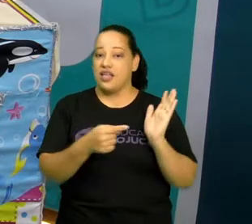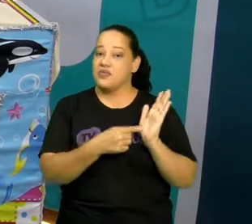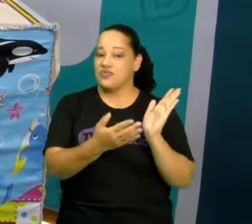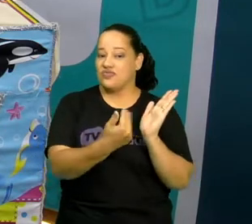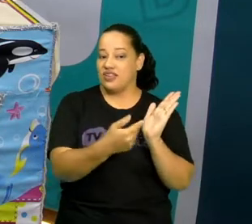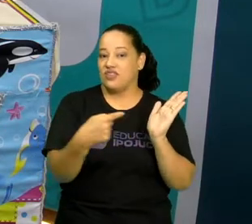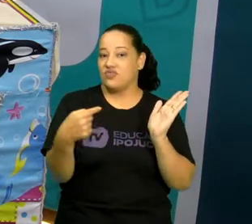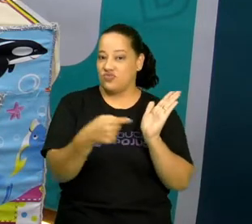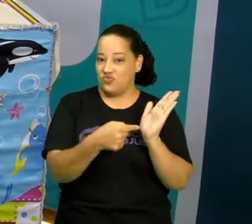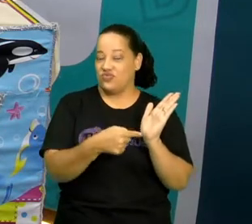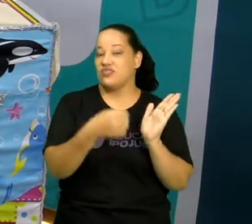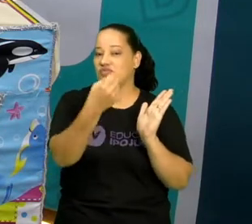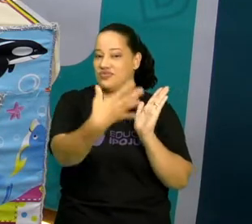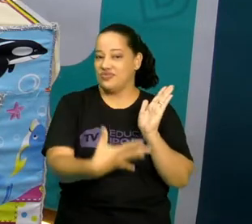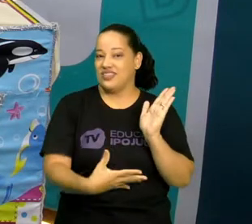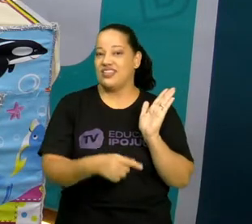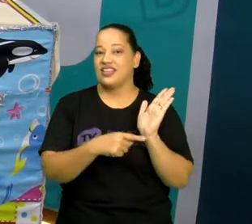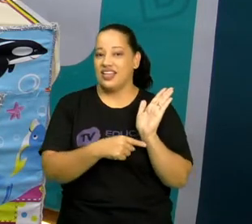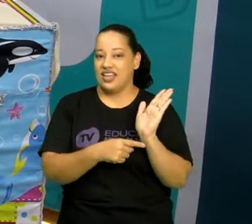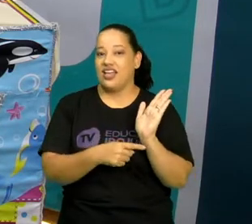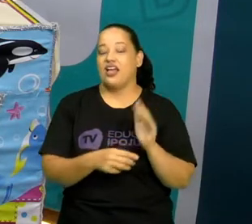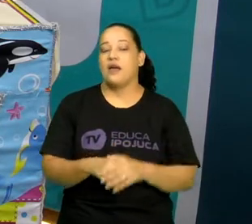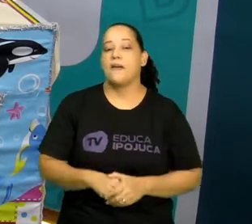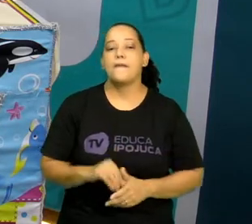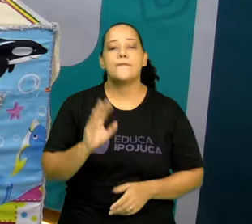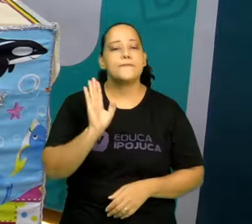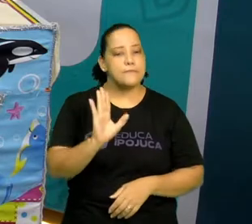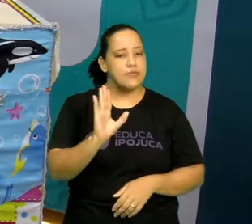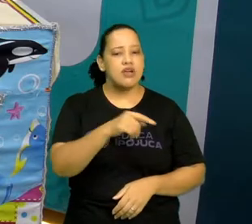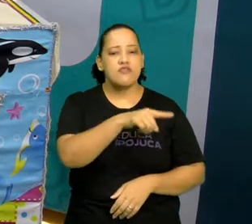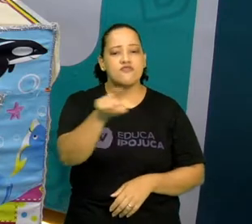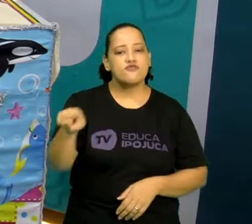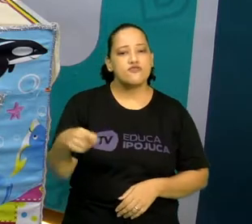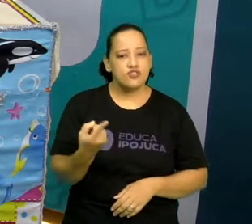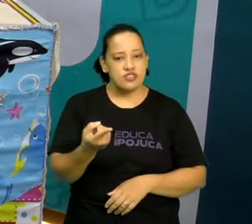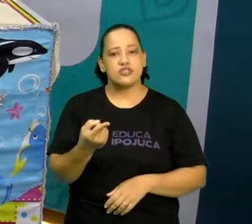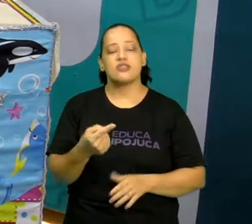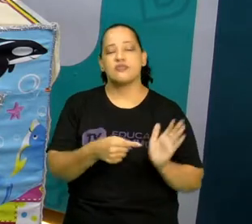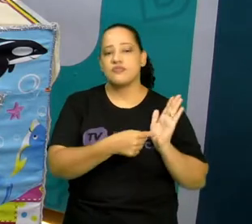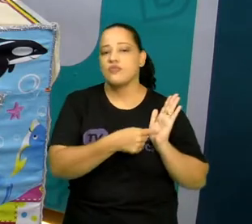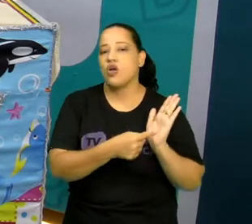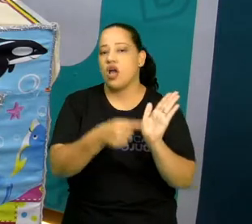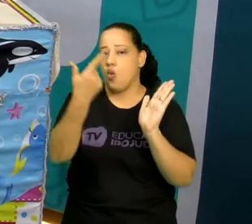contar. Mas tia Lê tem pra vocês, tu não sabe, leiturinha?